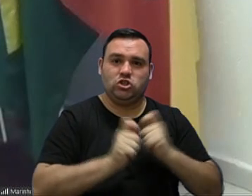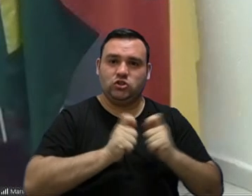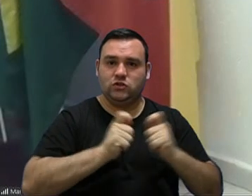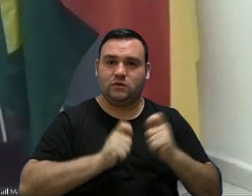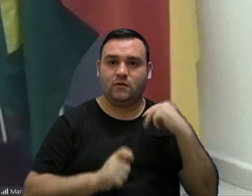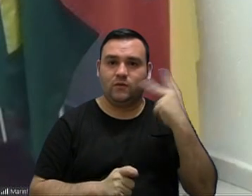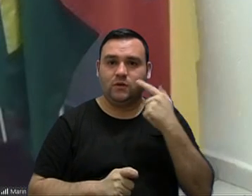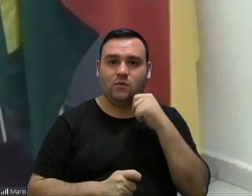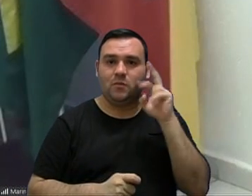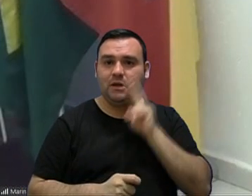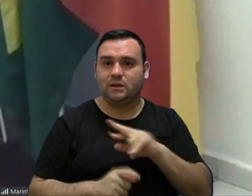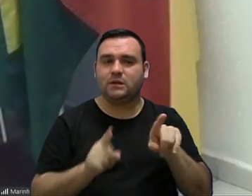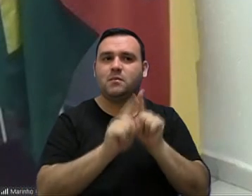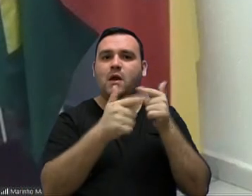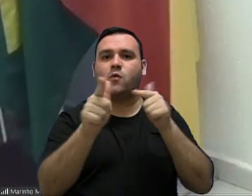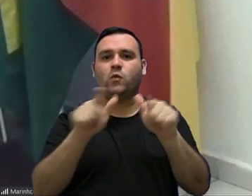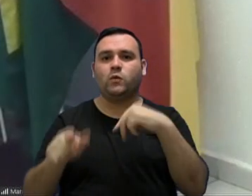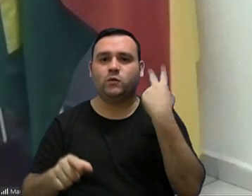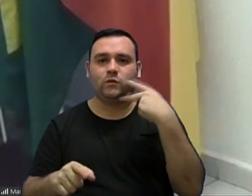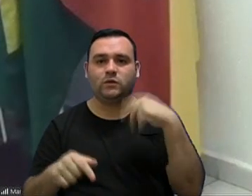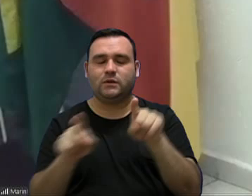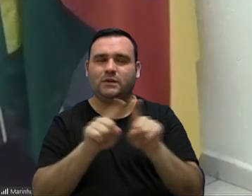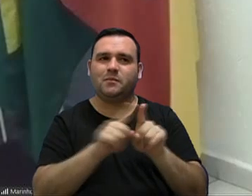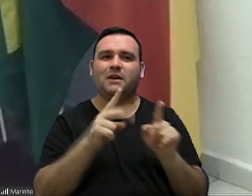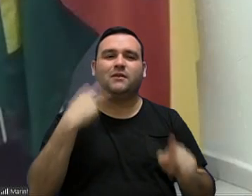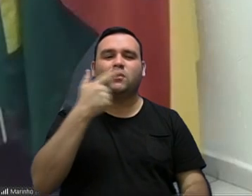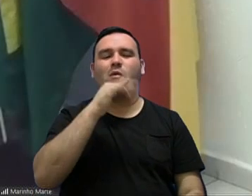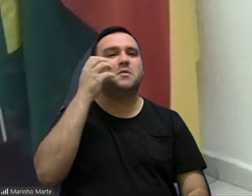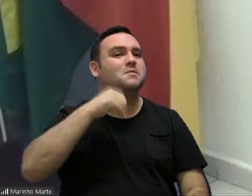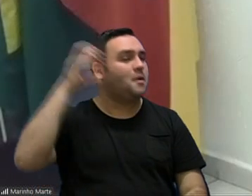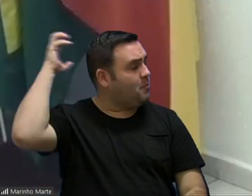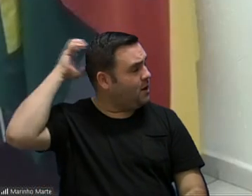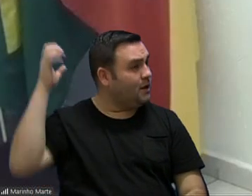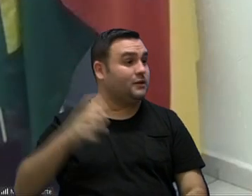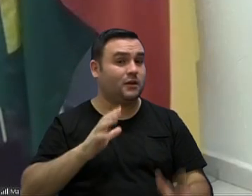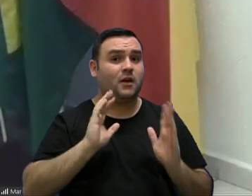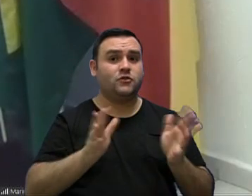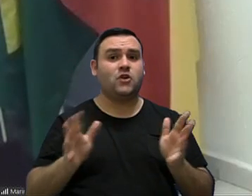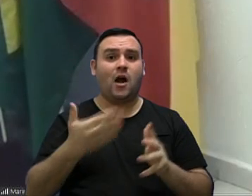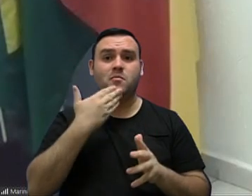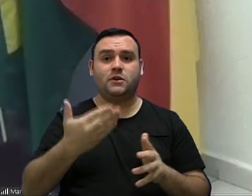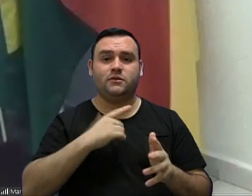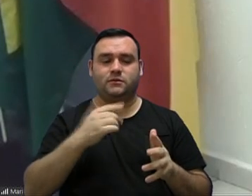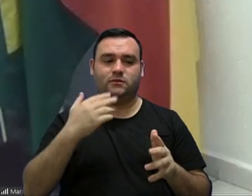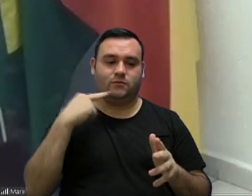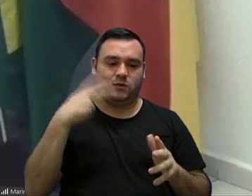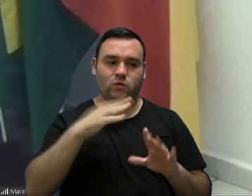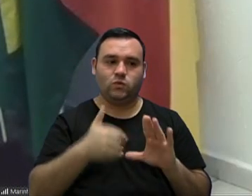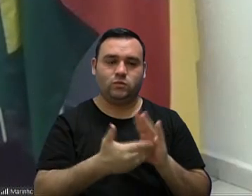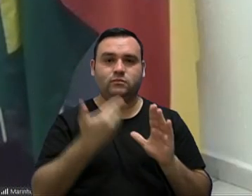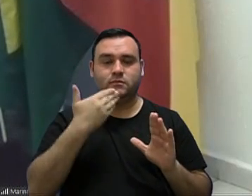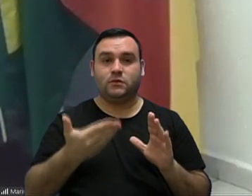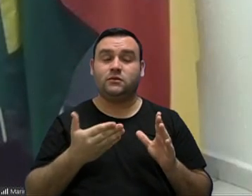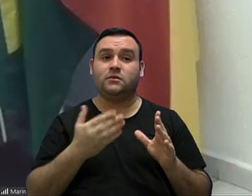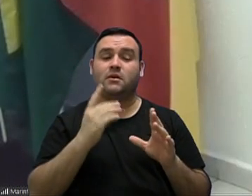o vereador Renan e outros vereadores, o vereador Péricles, já requereram esses vereadores